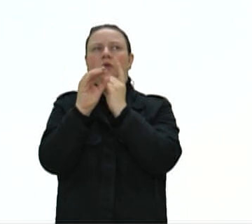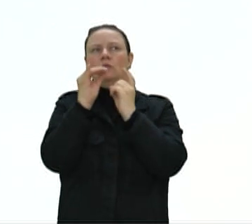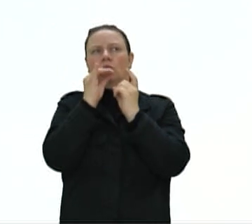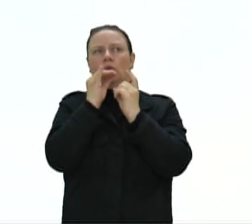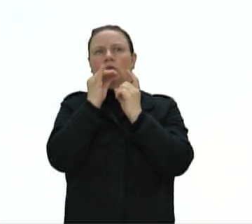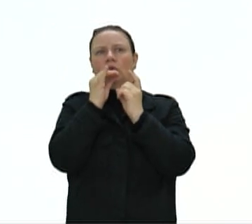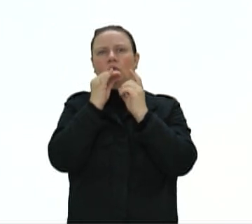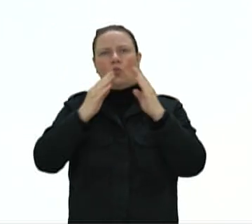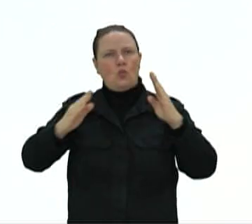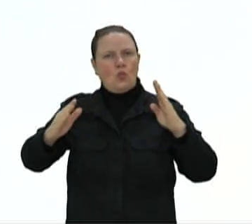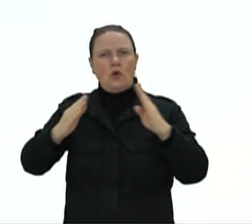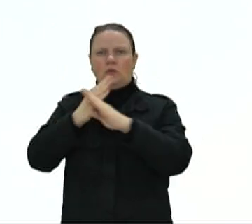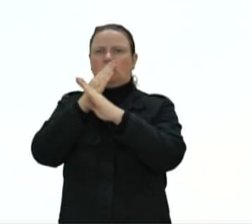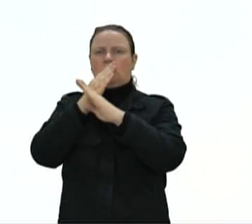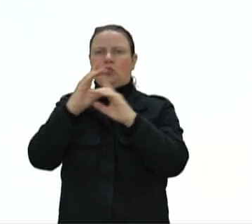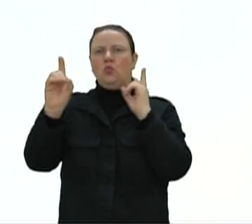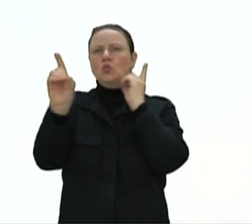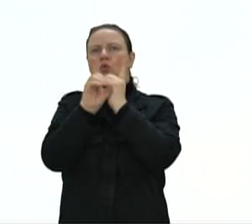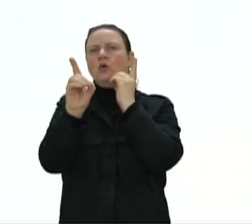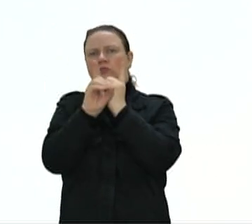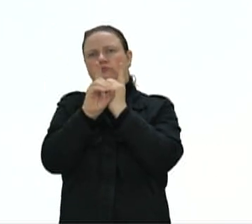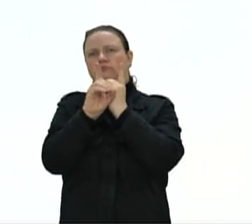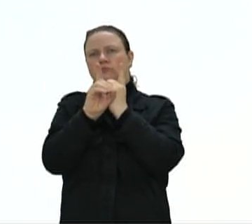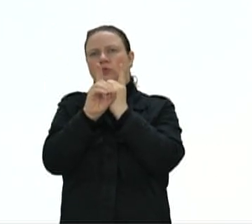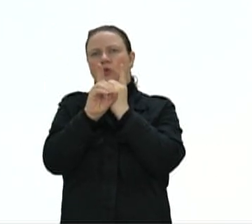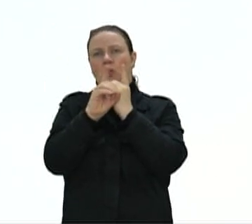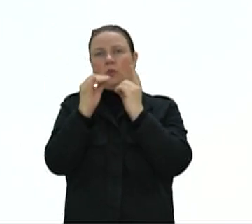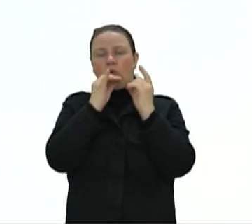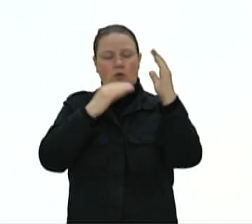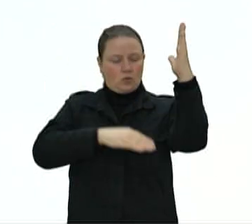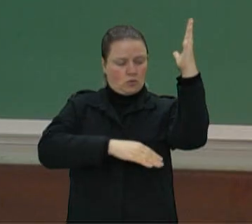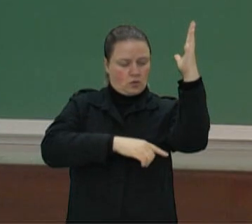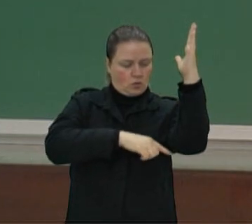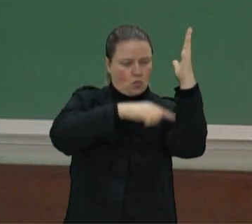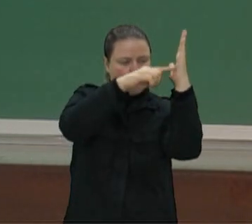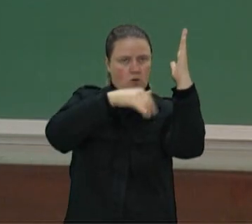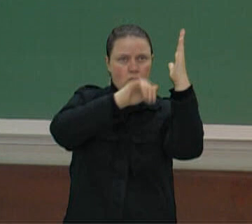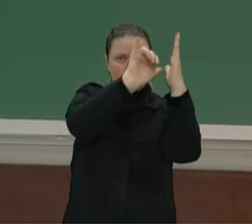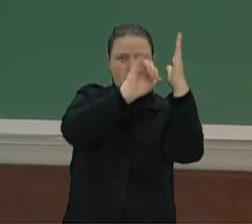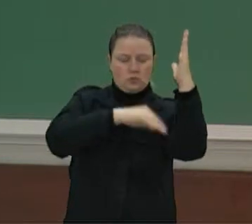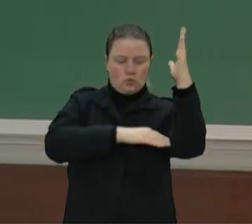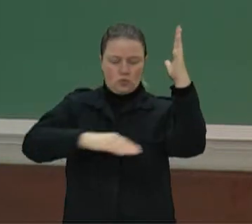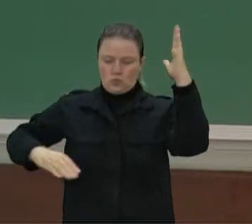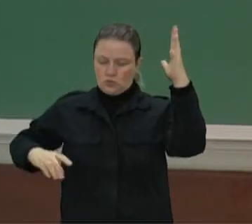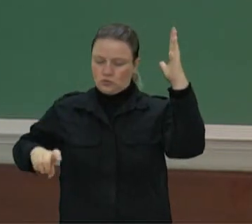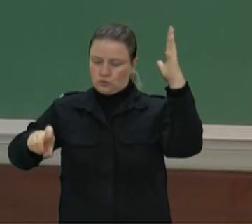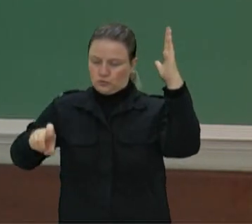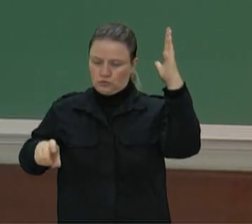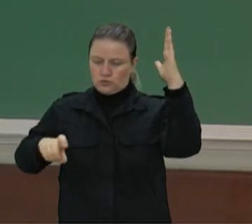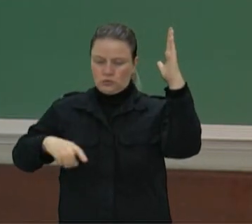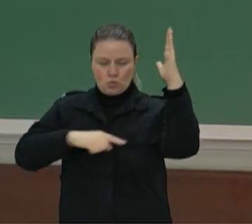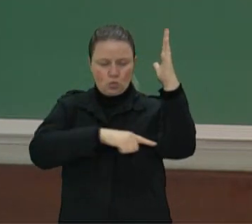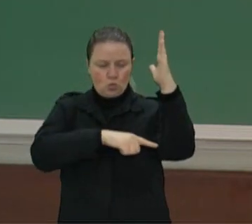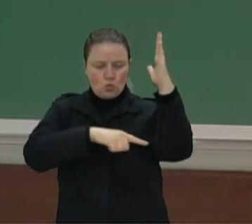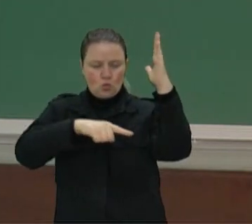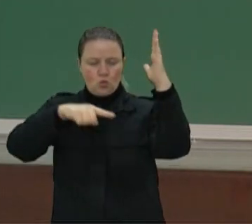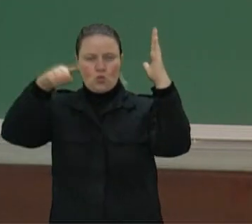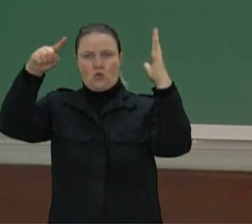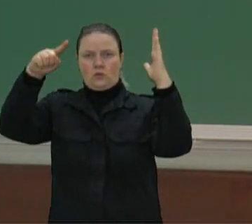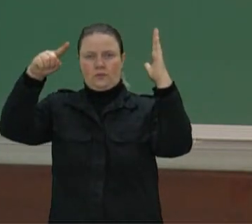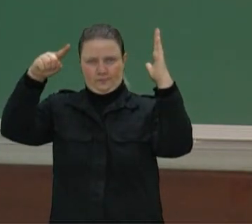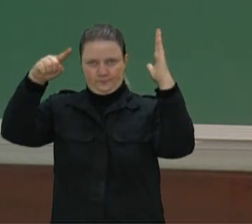significa cruzar, beleza? Cruza o eixo Y, o eixo vertical, que no caso desse exercício é o